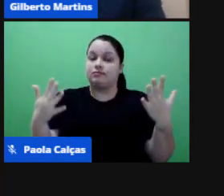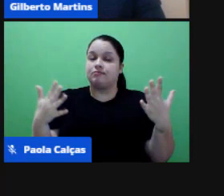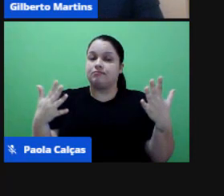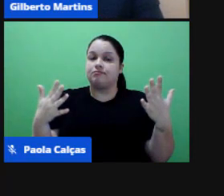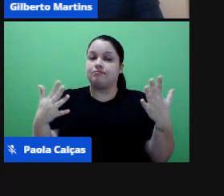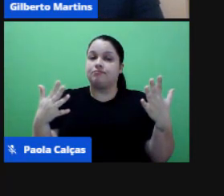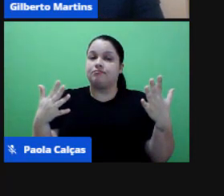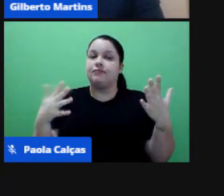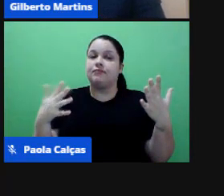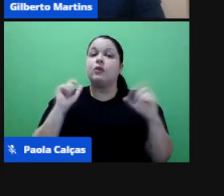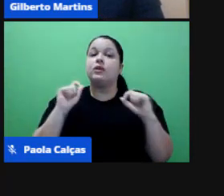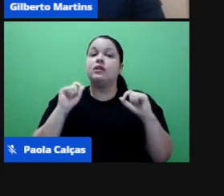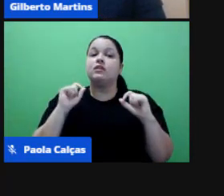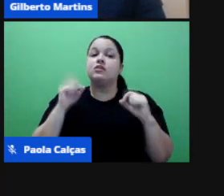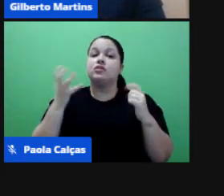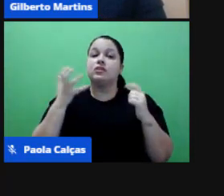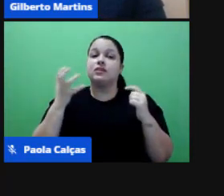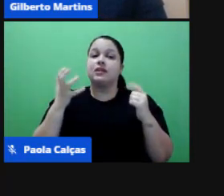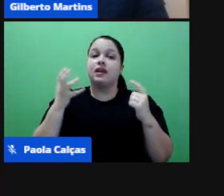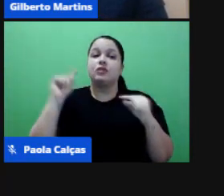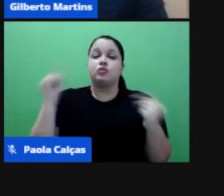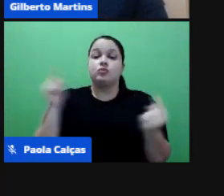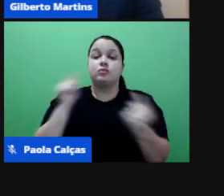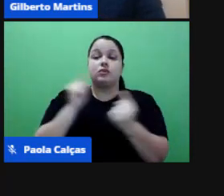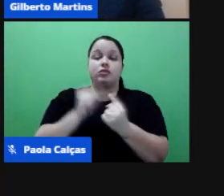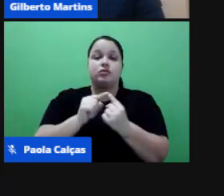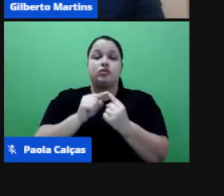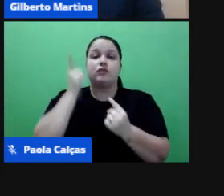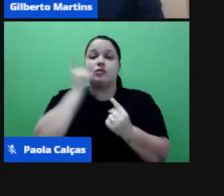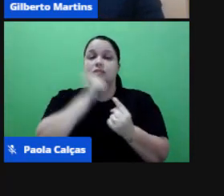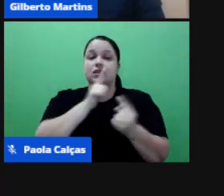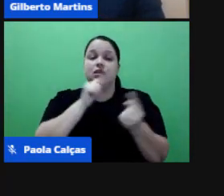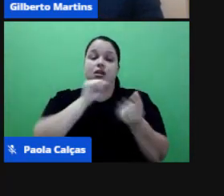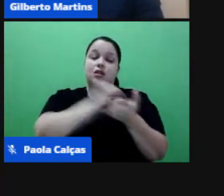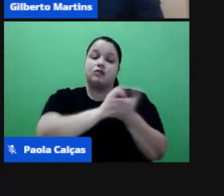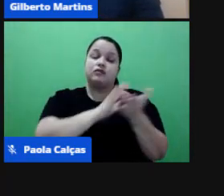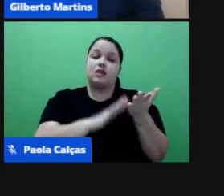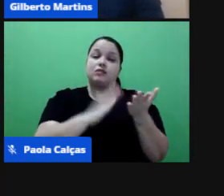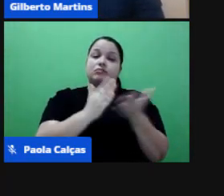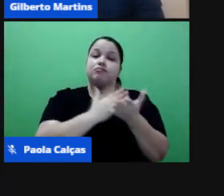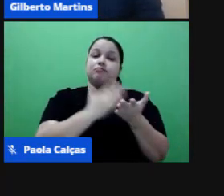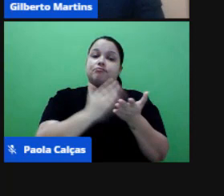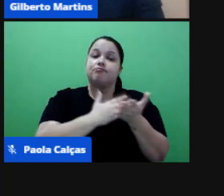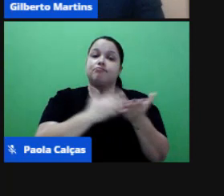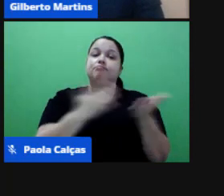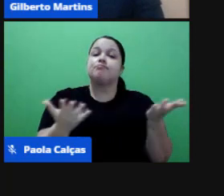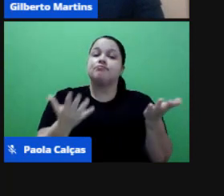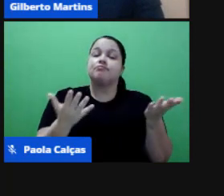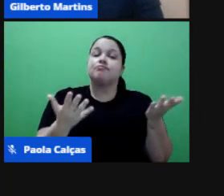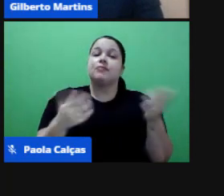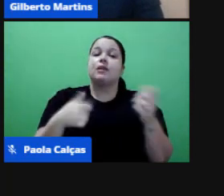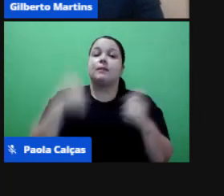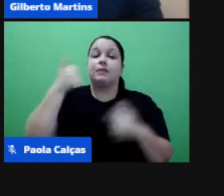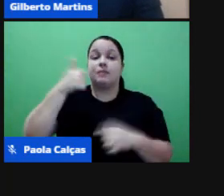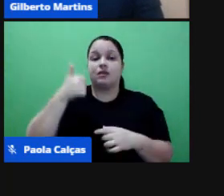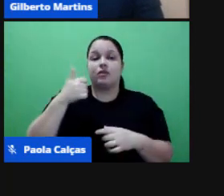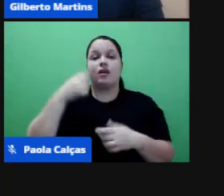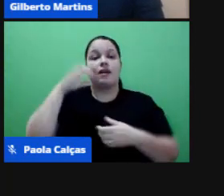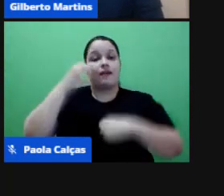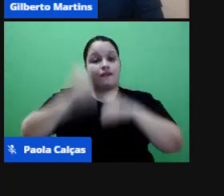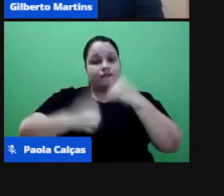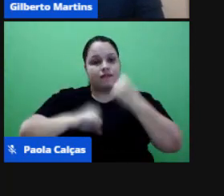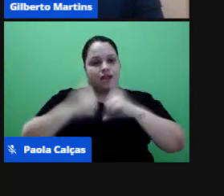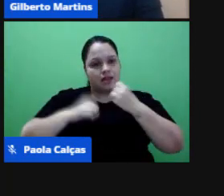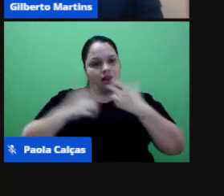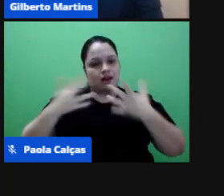quer alcançar com esse caderno de atividade diagnóstica? Primeiro item, avaliar a proficiência dos alunos